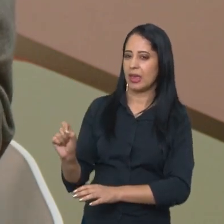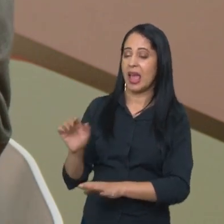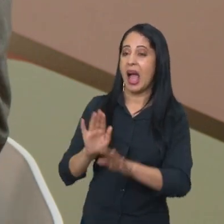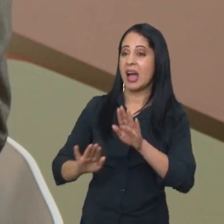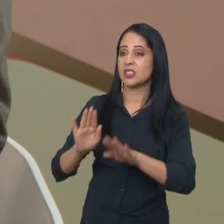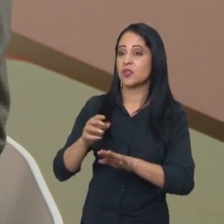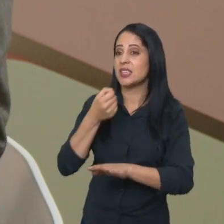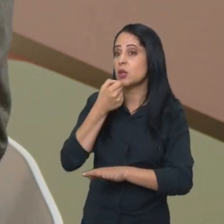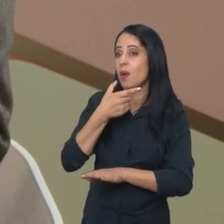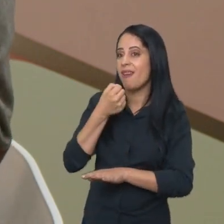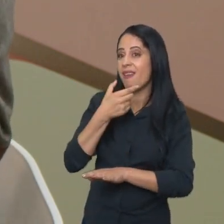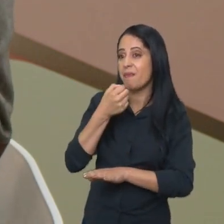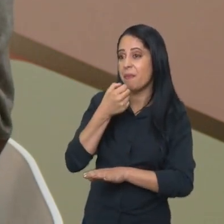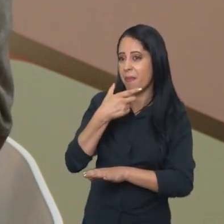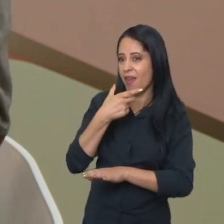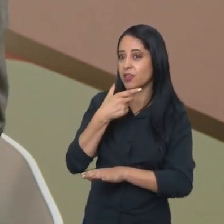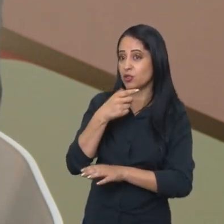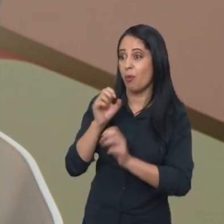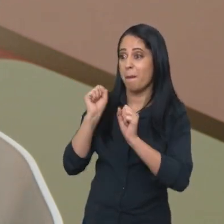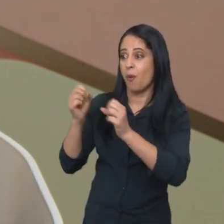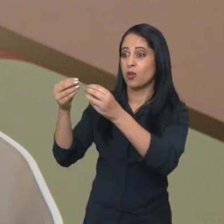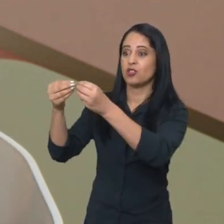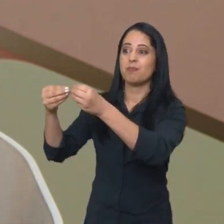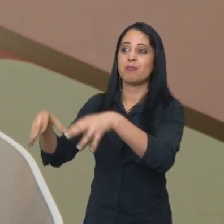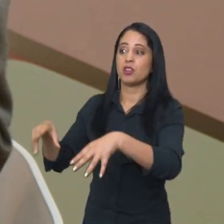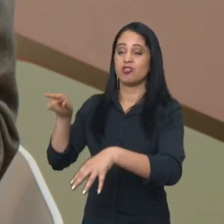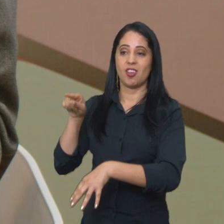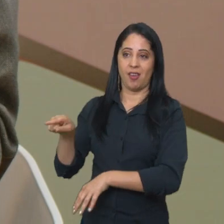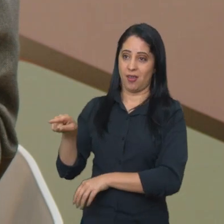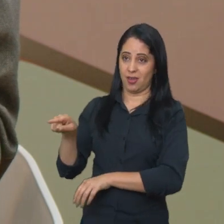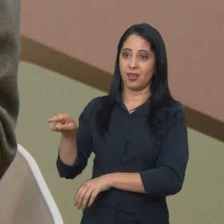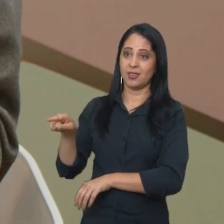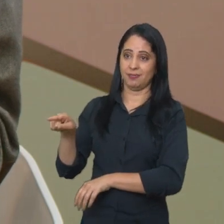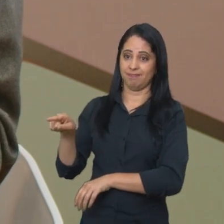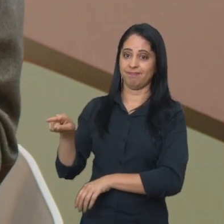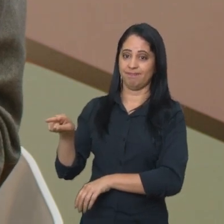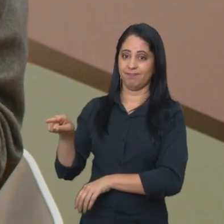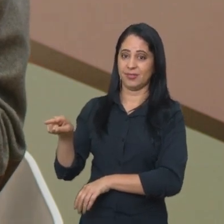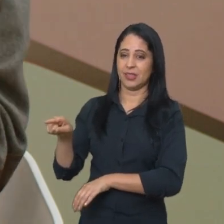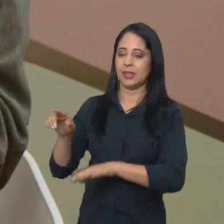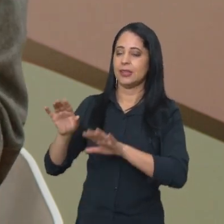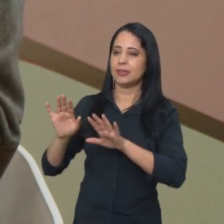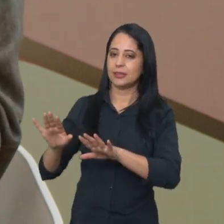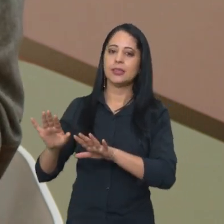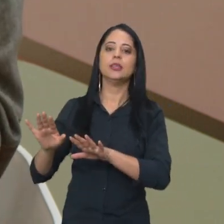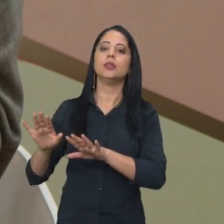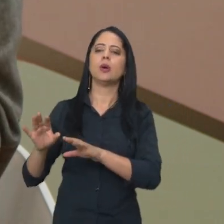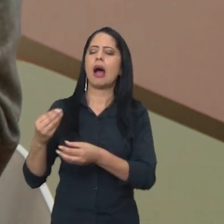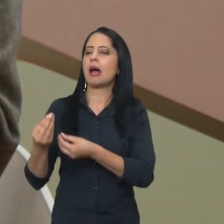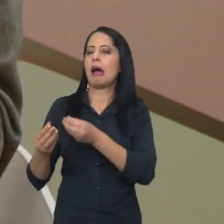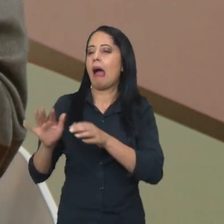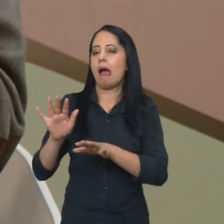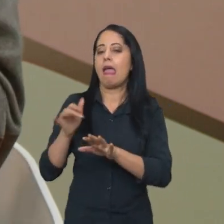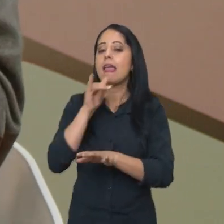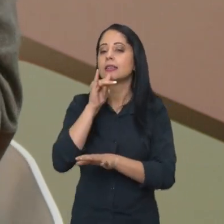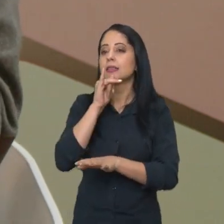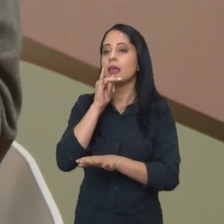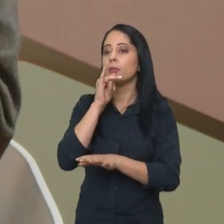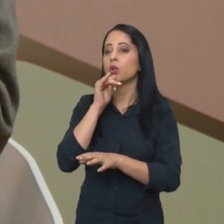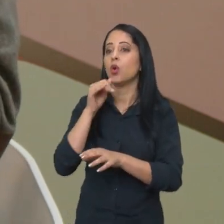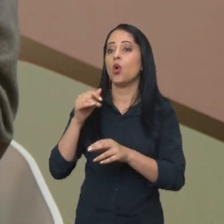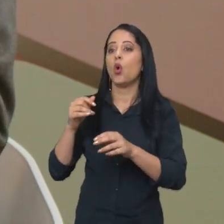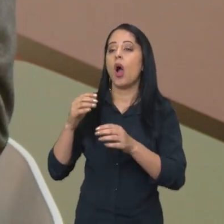estou dando um remédio e aquele remédio está fazendo mal, entendeu? Às vezes tem condições, por exemplo,